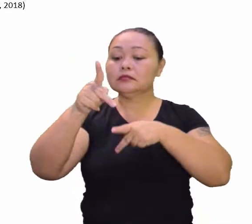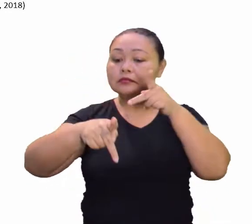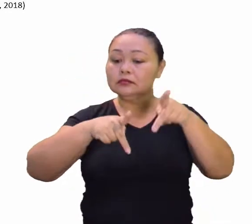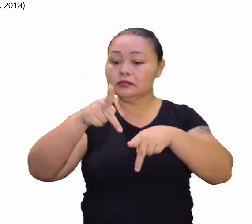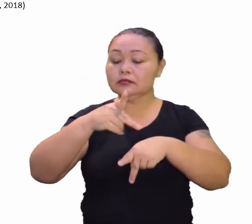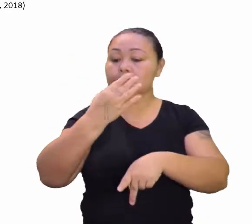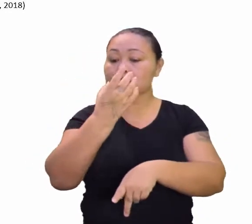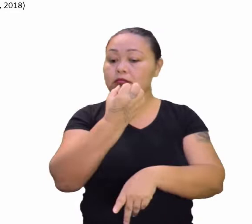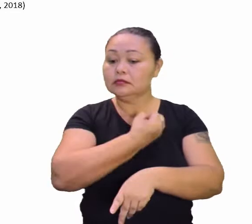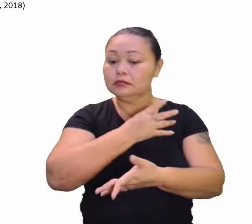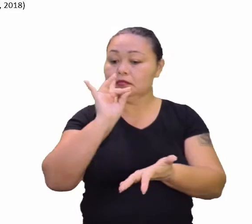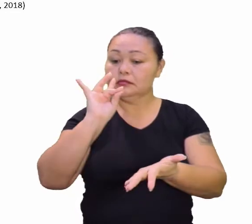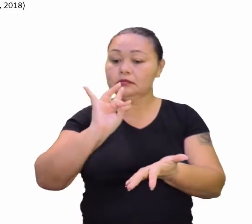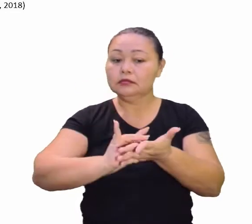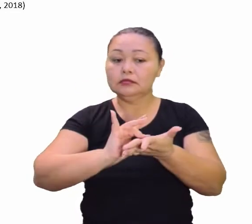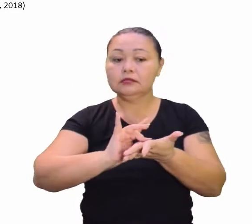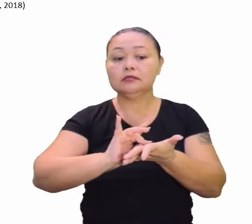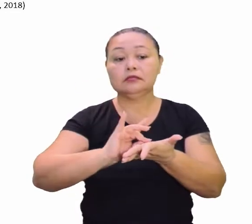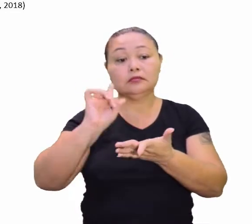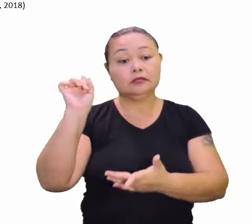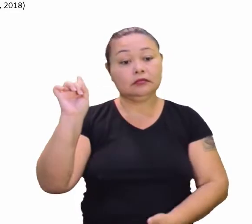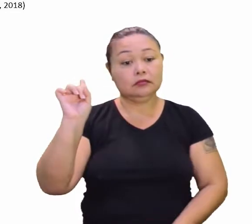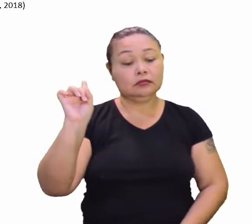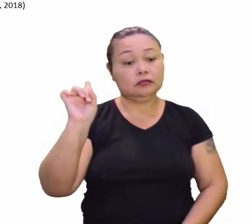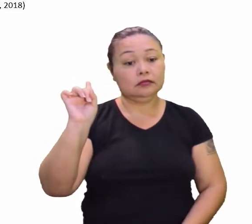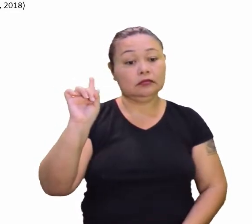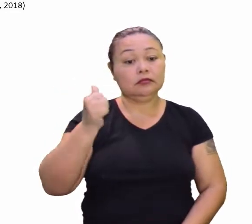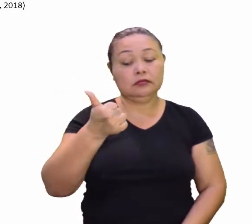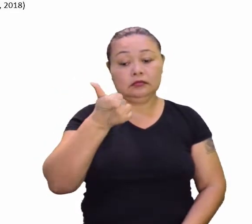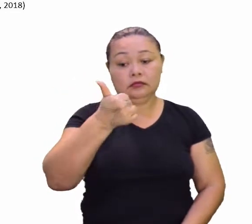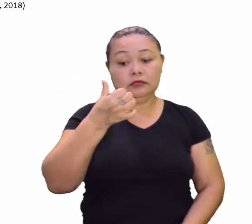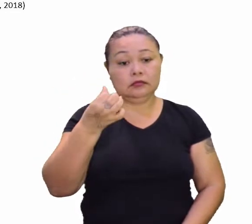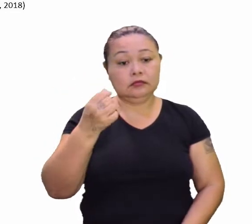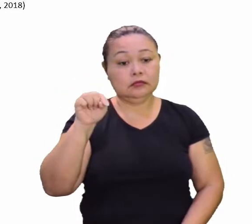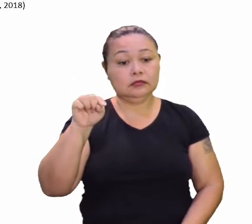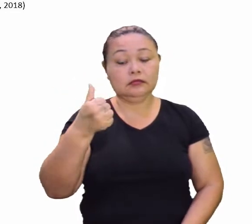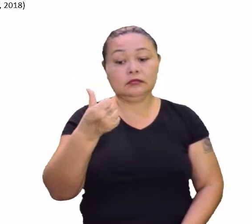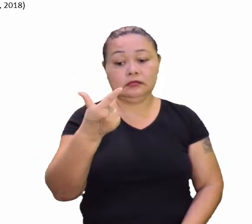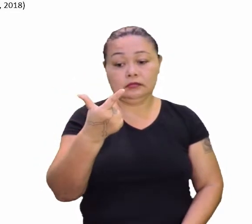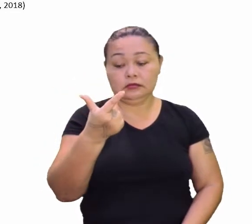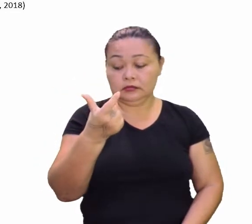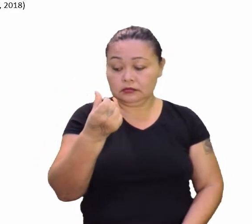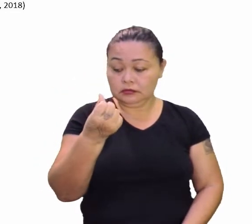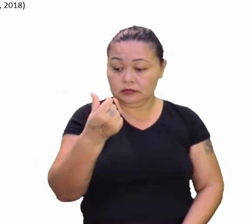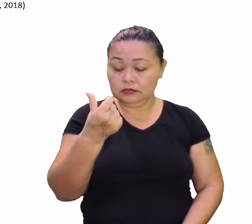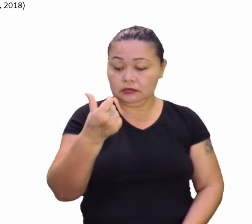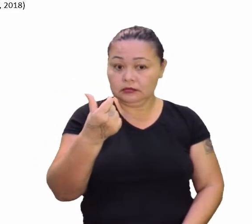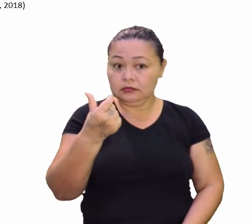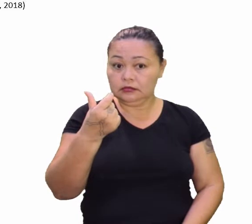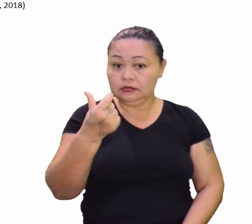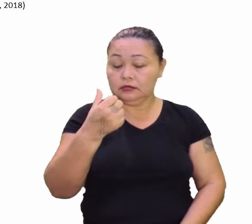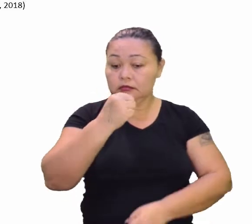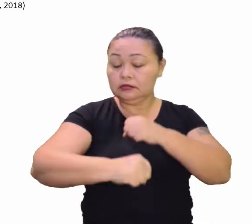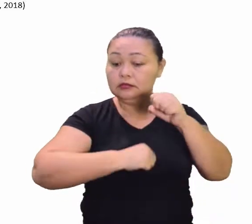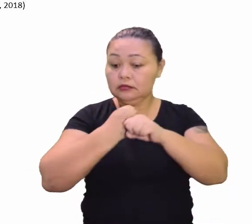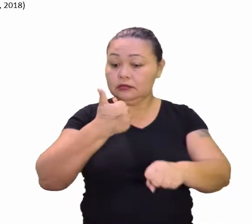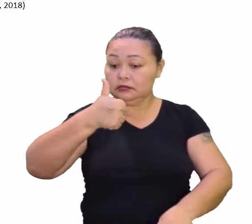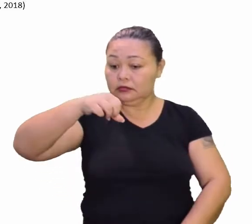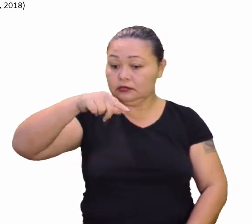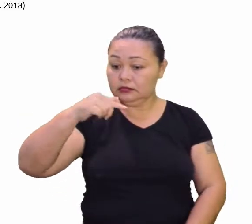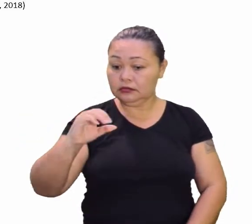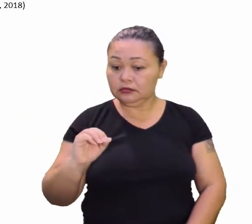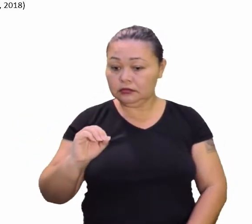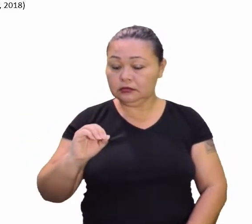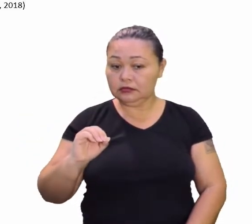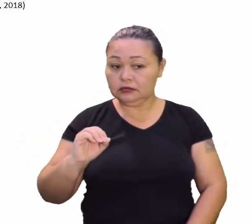Rondônia, ela passou, ela era de 116 mil habitantes em